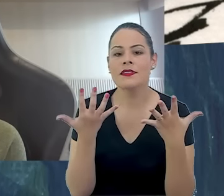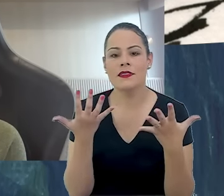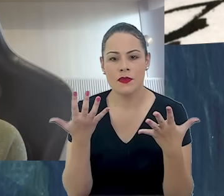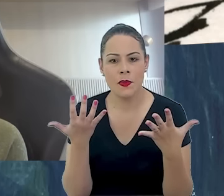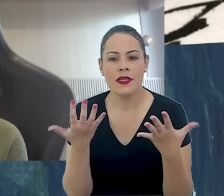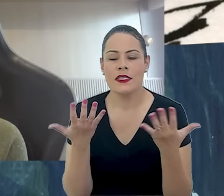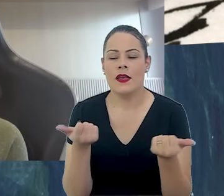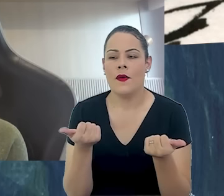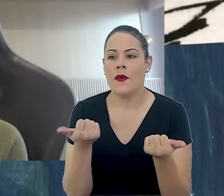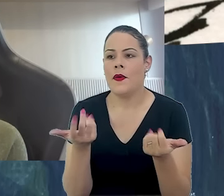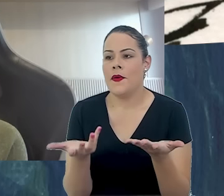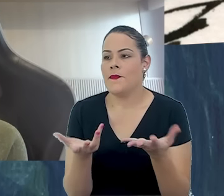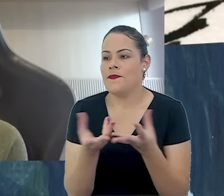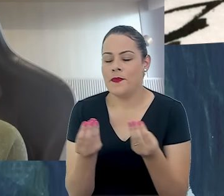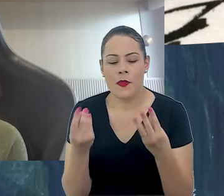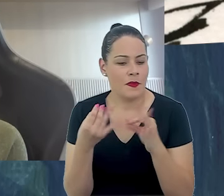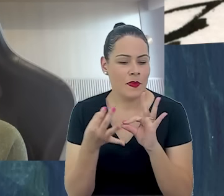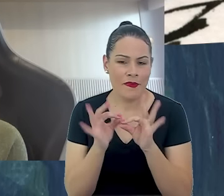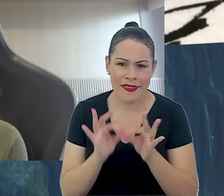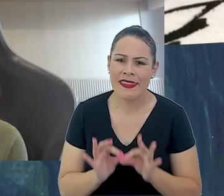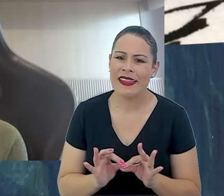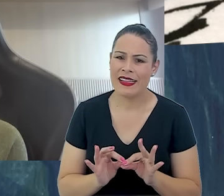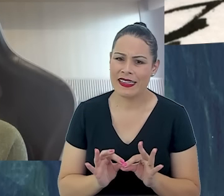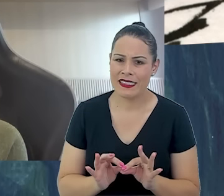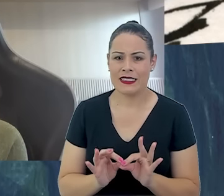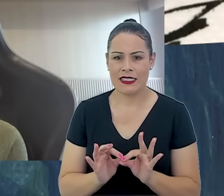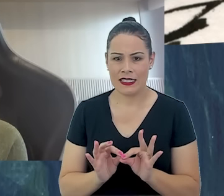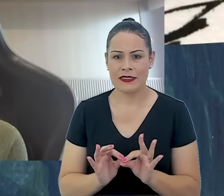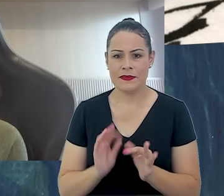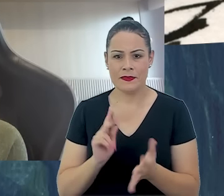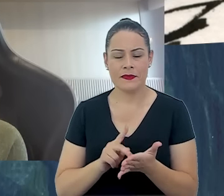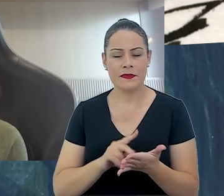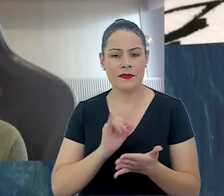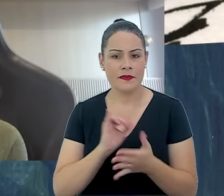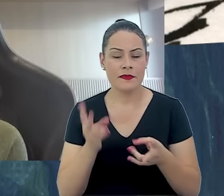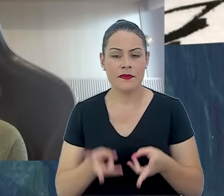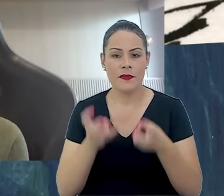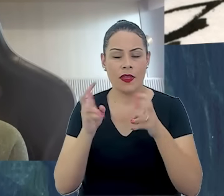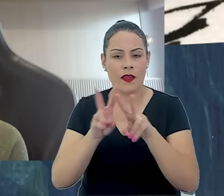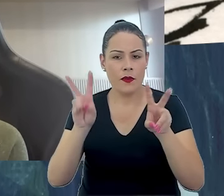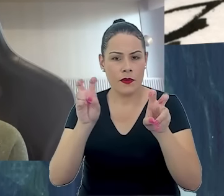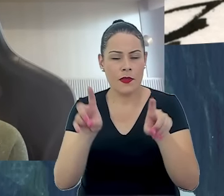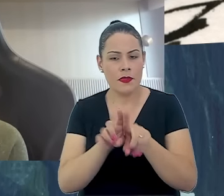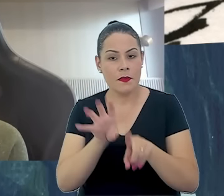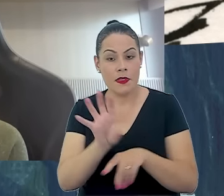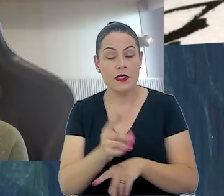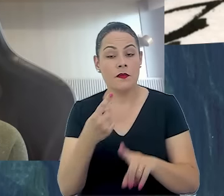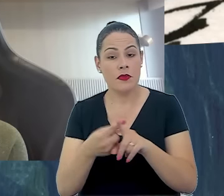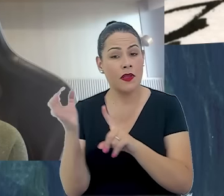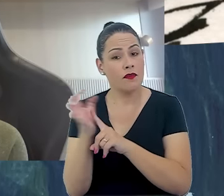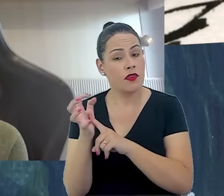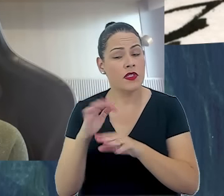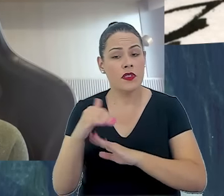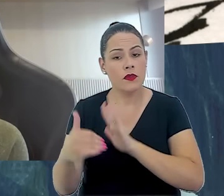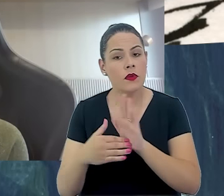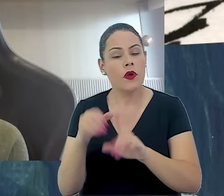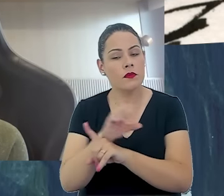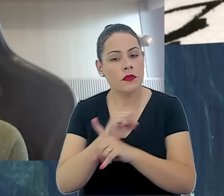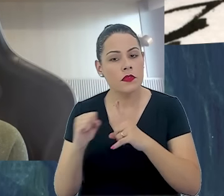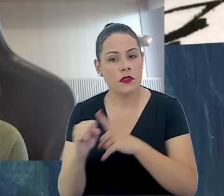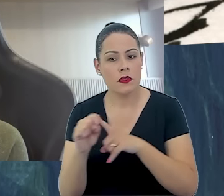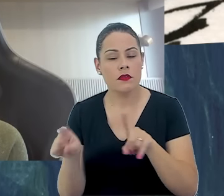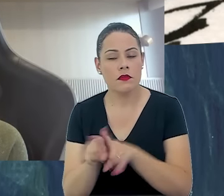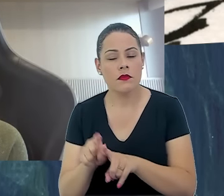situação muito muito delicada, né? Quando se trata disso, e que afeta a